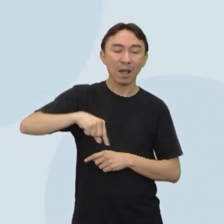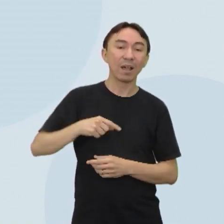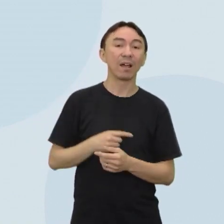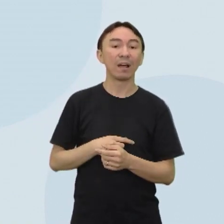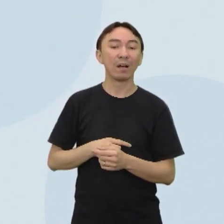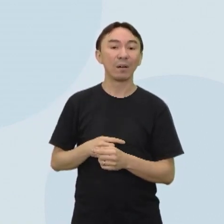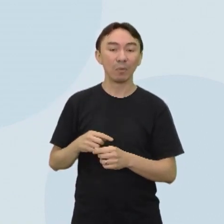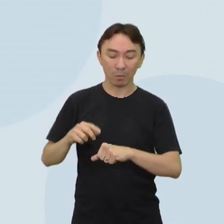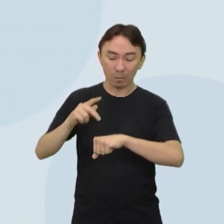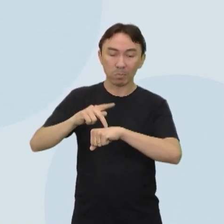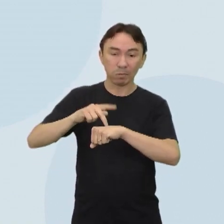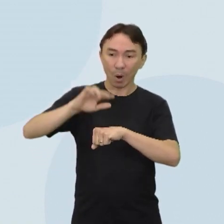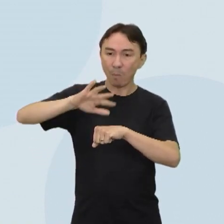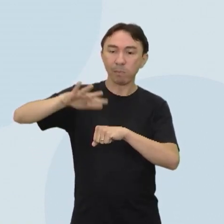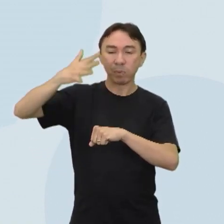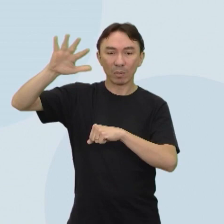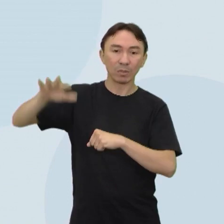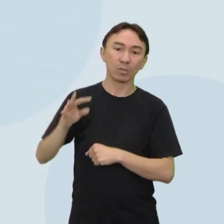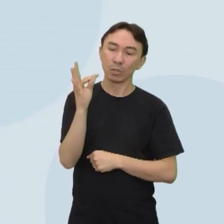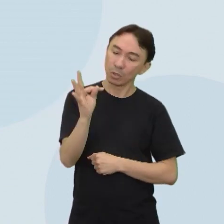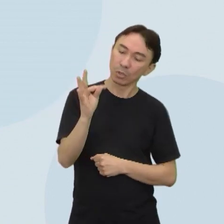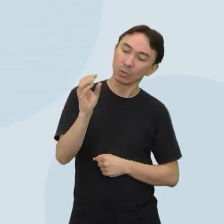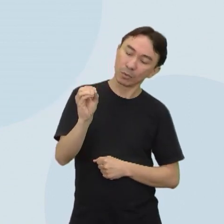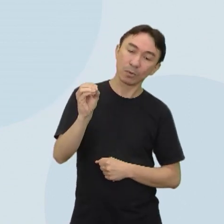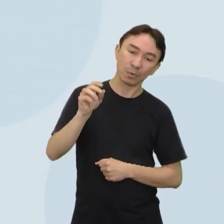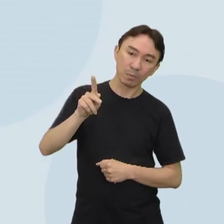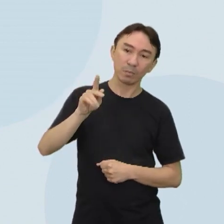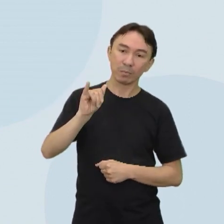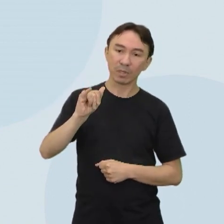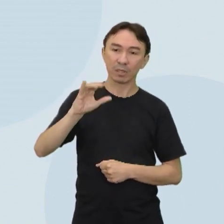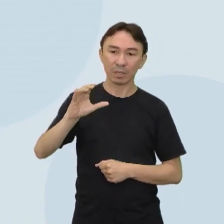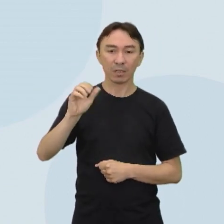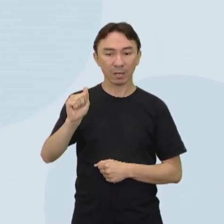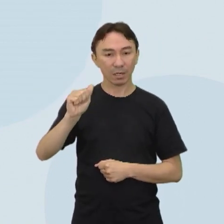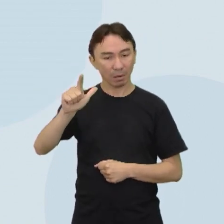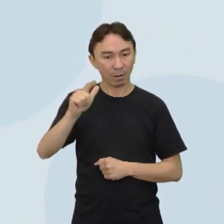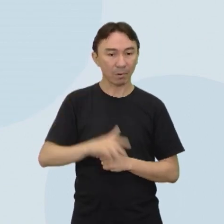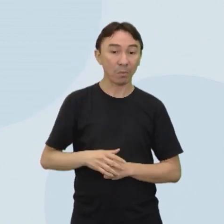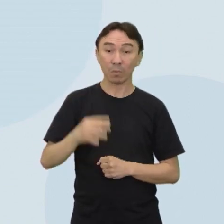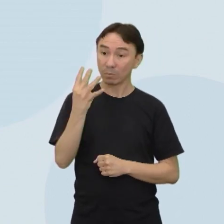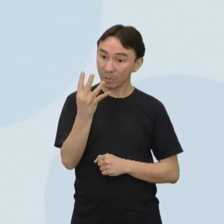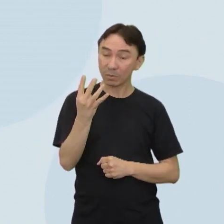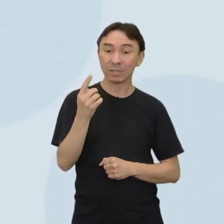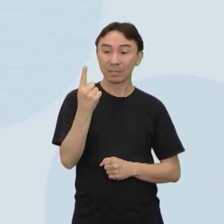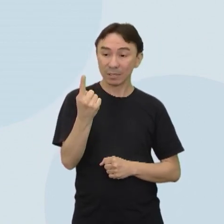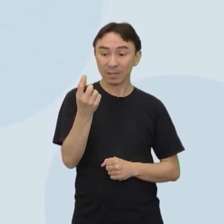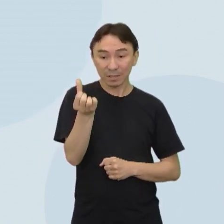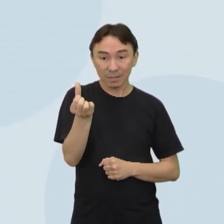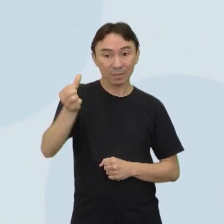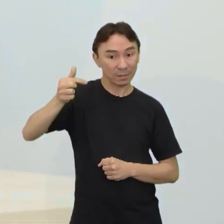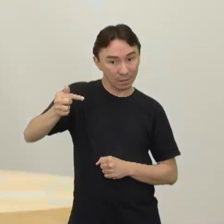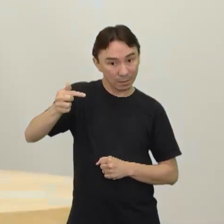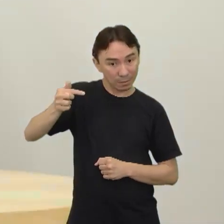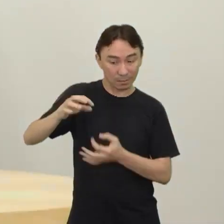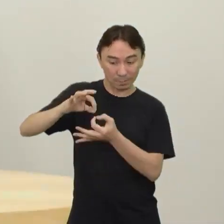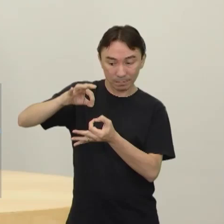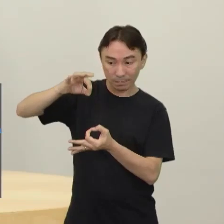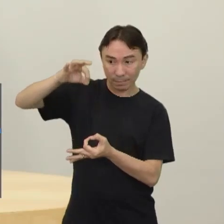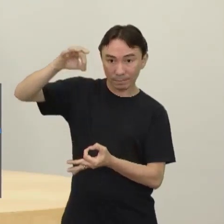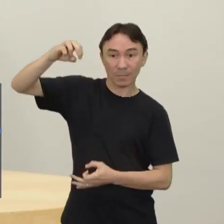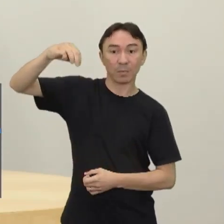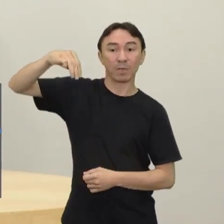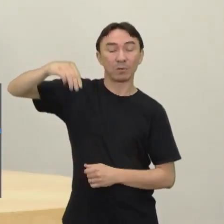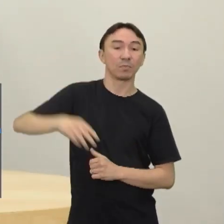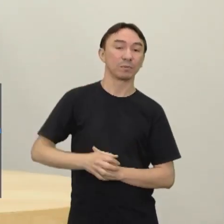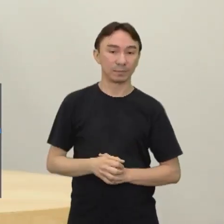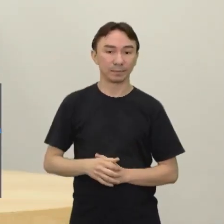aí, né, o pico Toubkal, que tem aí 4.167 metros de altitude, mas a região mais